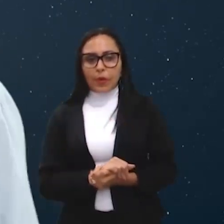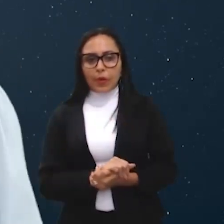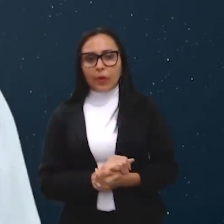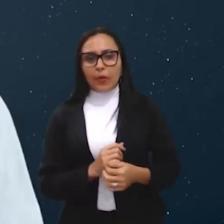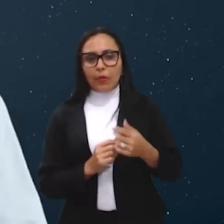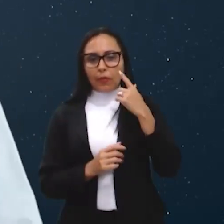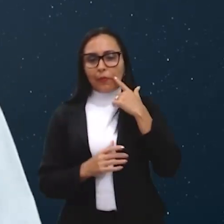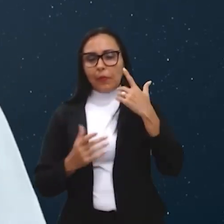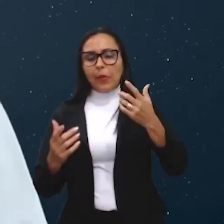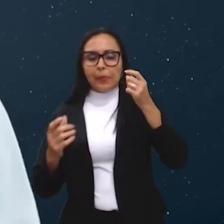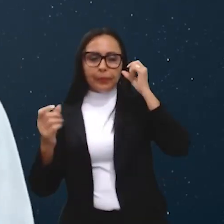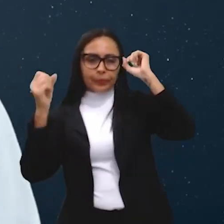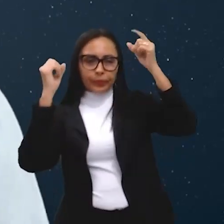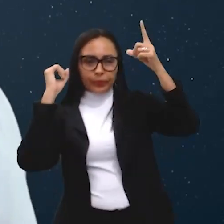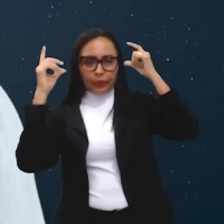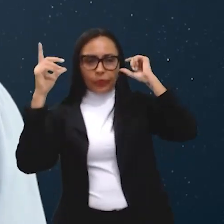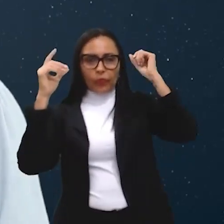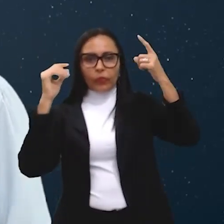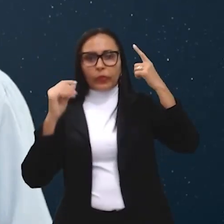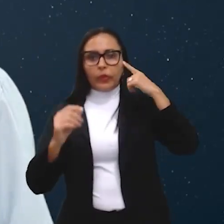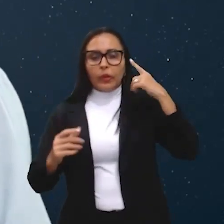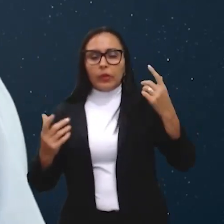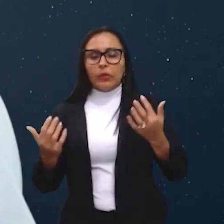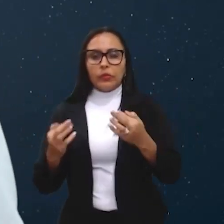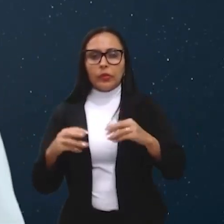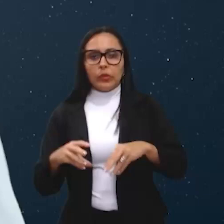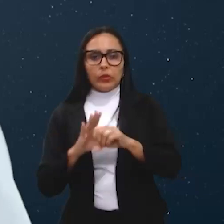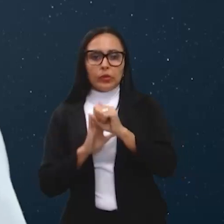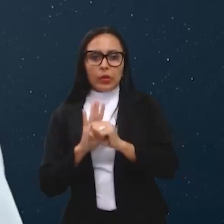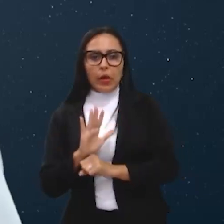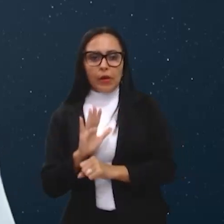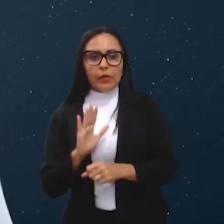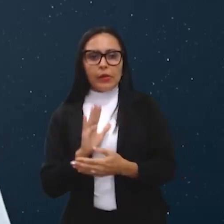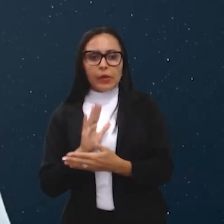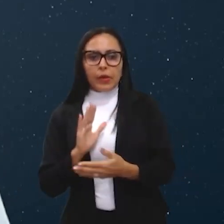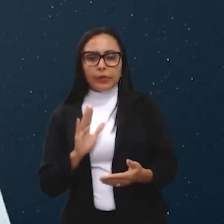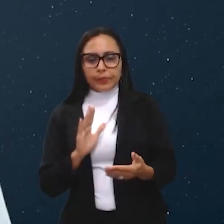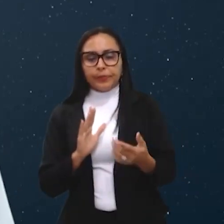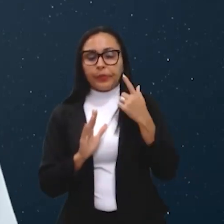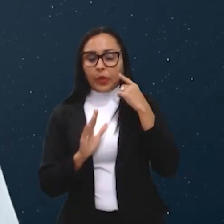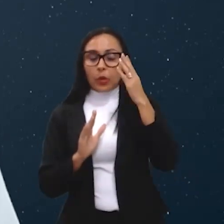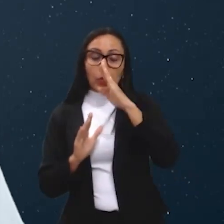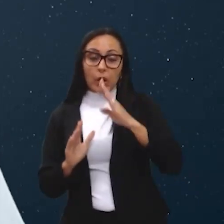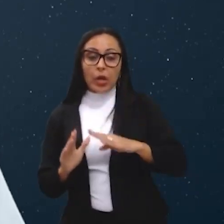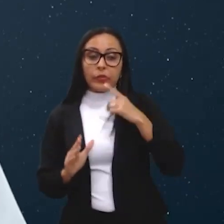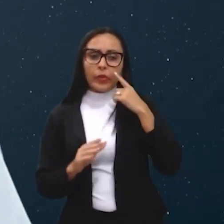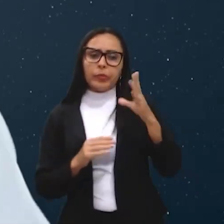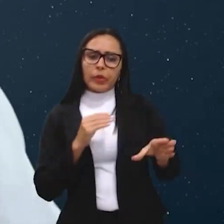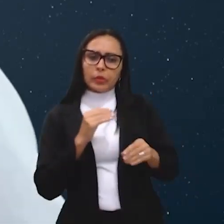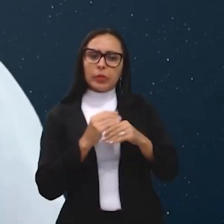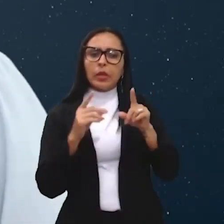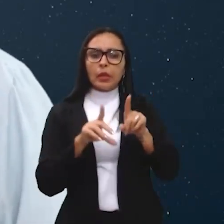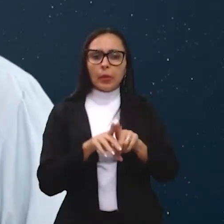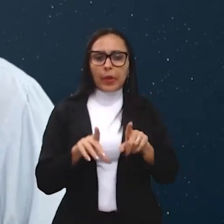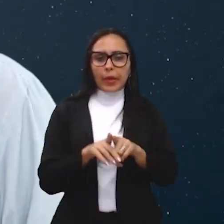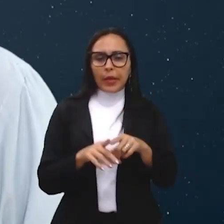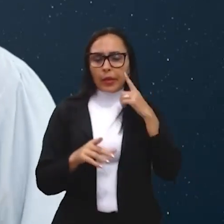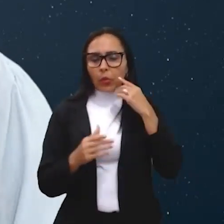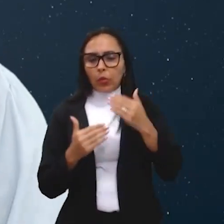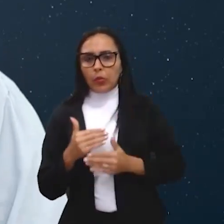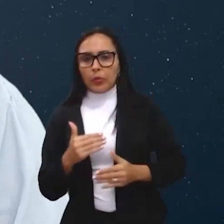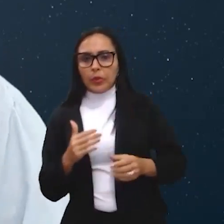fomentou muitas ideias, né, nesse final de século. E o Brasil vai beber nessa fonte. A gente tem um começo de século